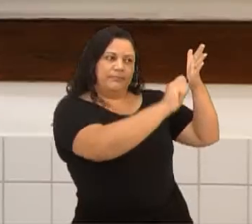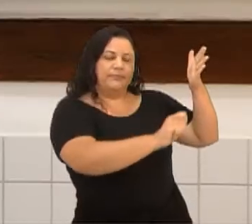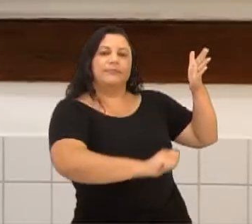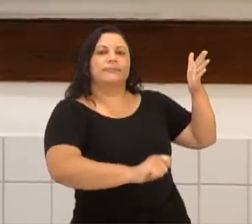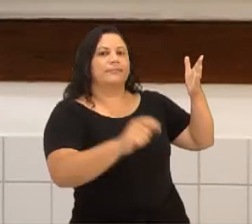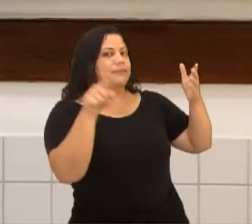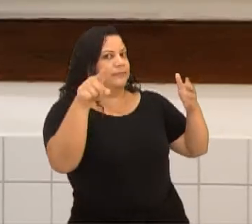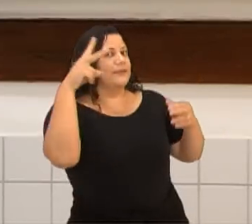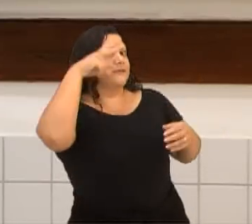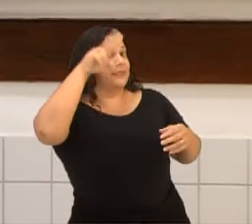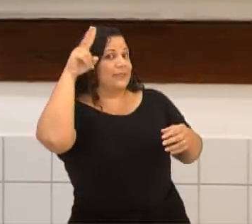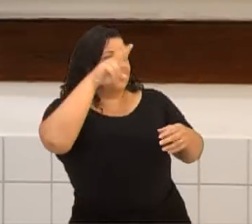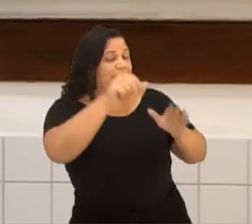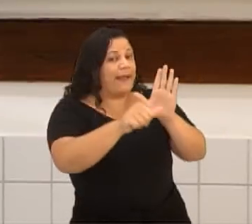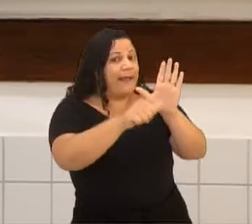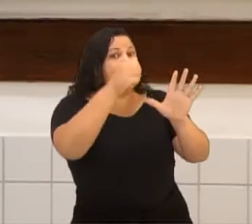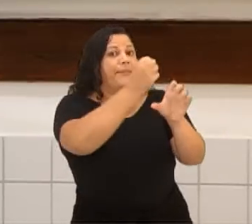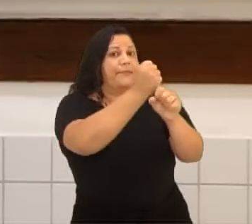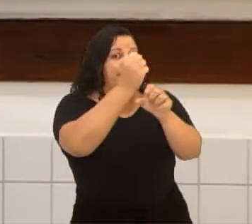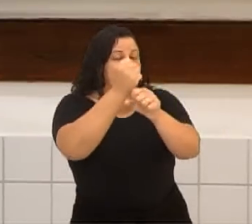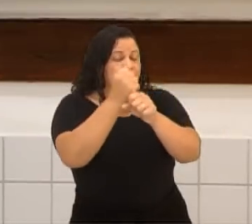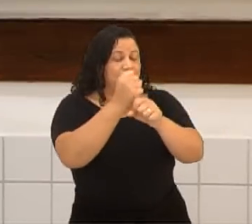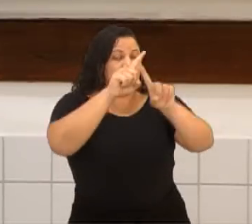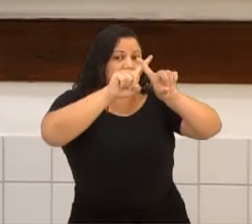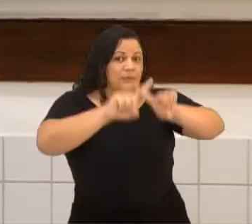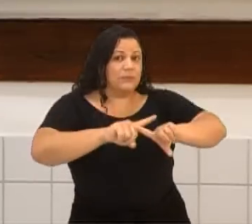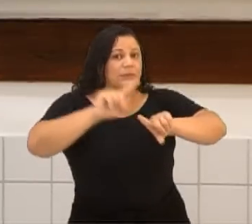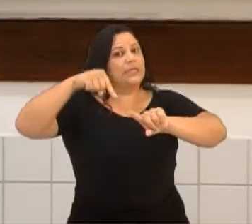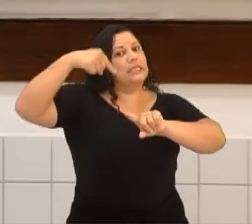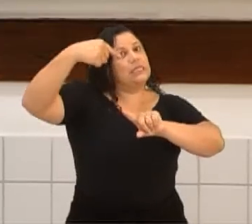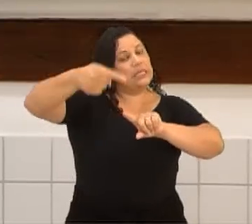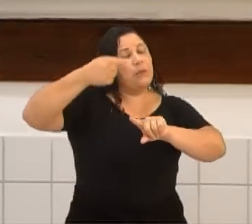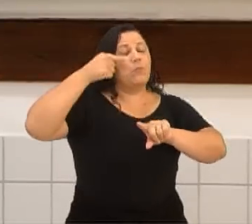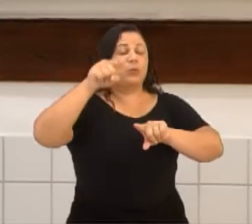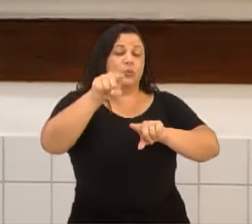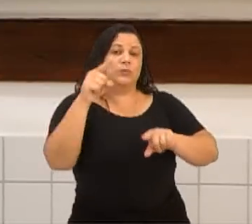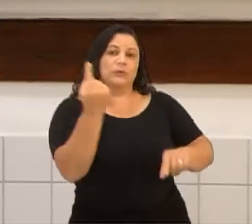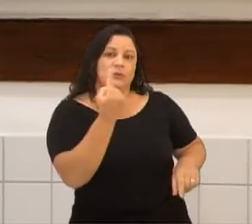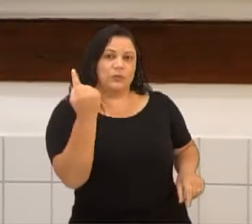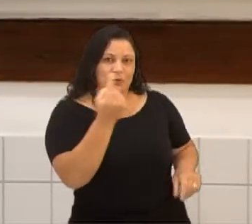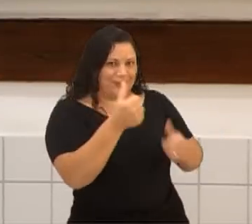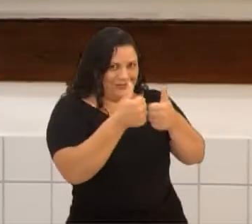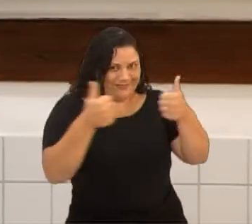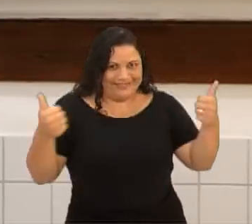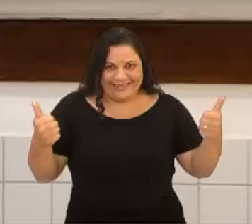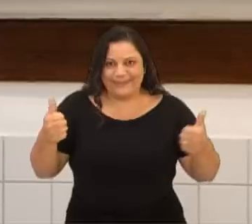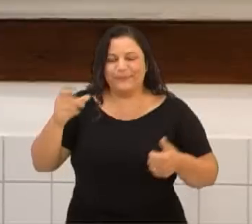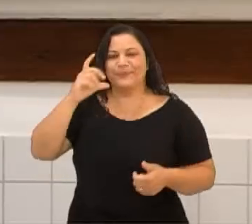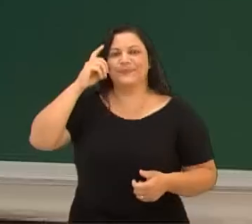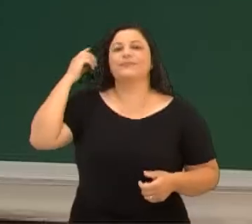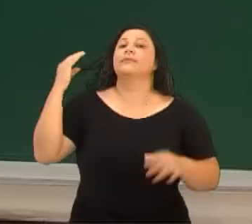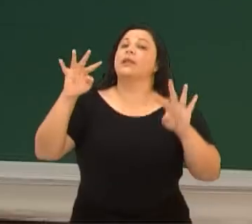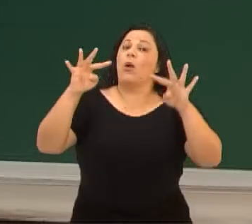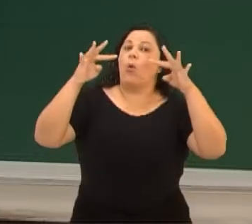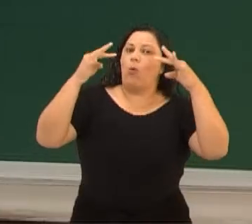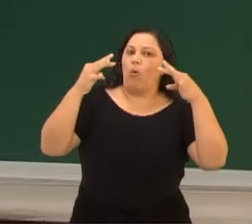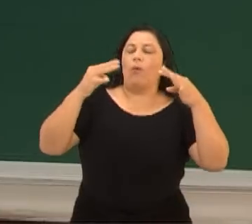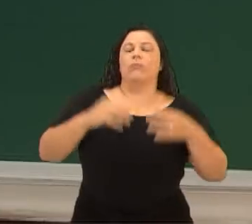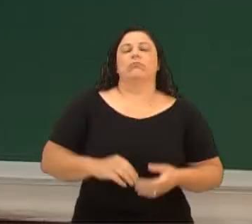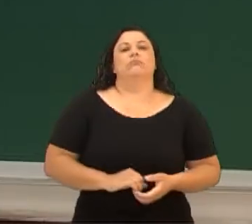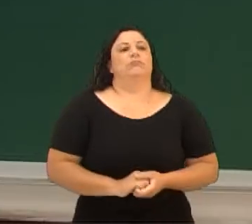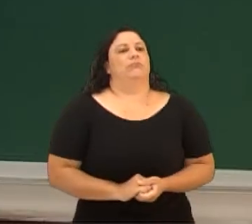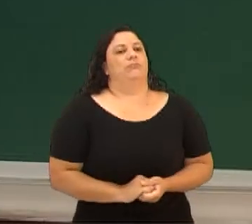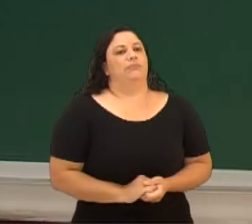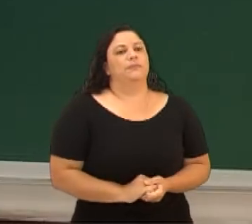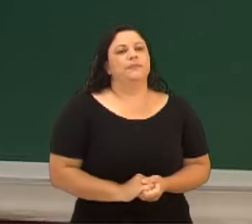já que é a nossa primeira conta aqui da multiplicação, porque depois vocês vão fazer sozinhos, certinho? Então, olhem lá o que a prof